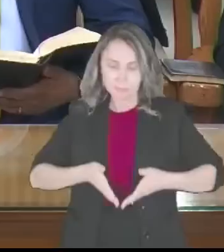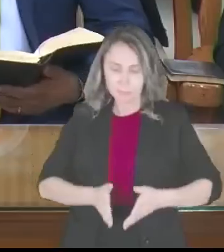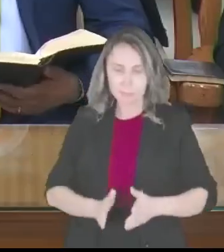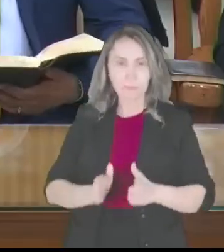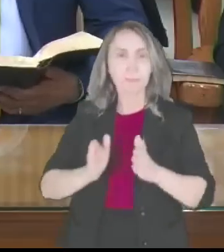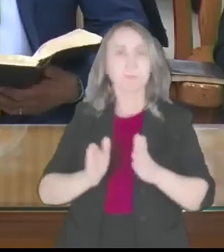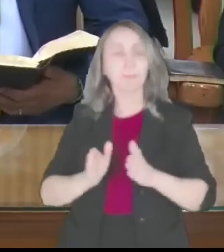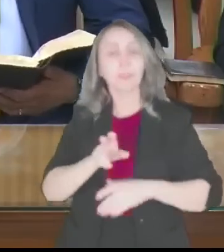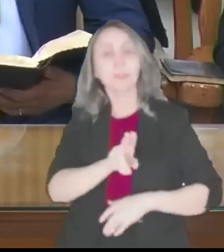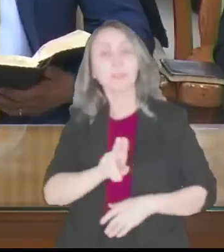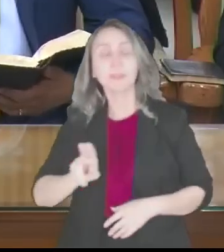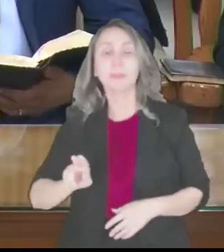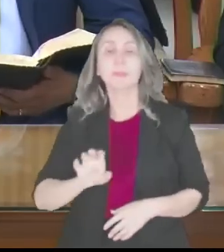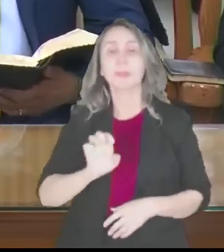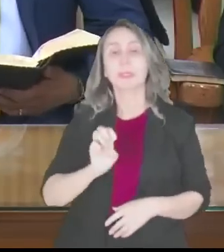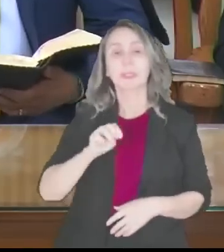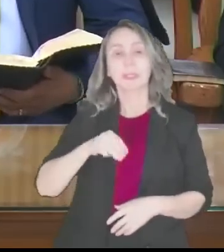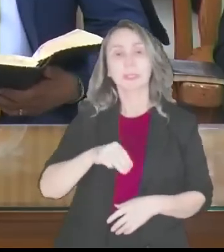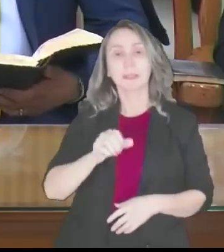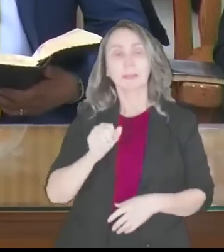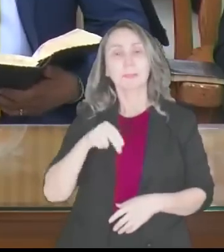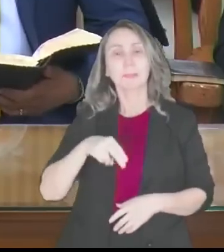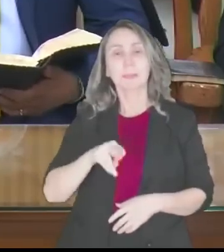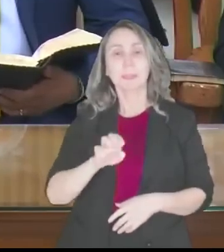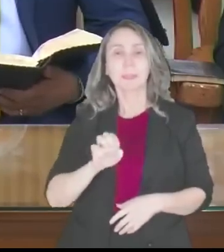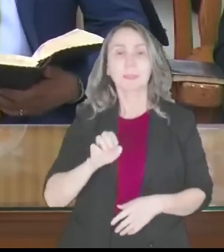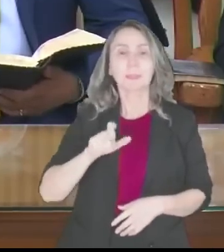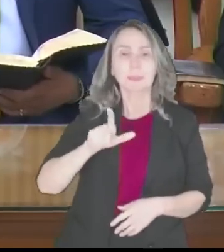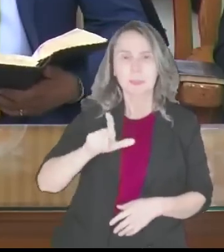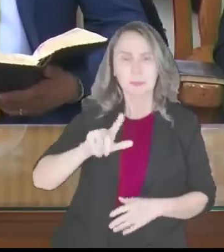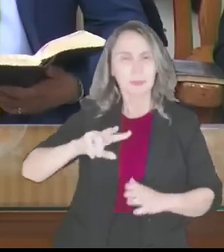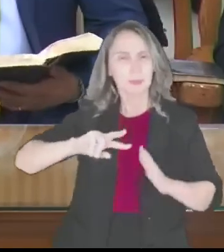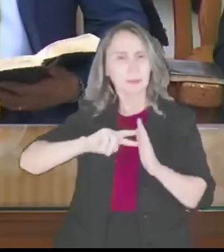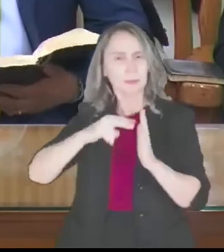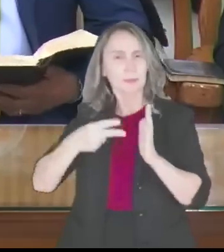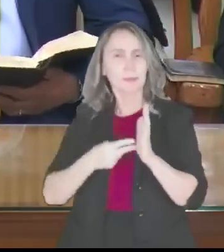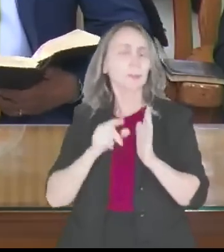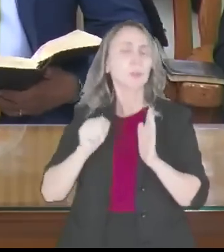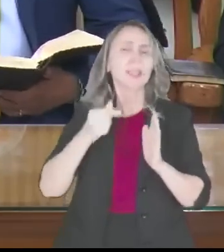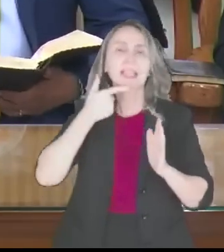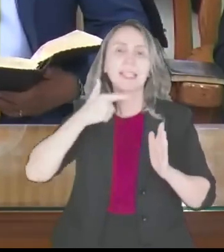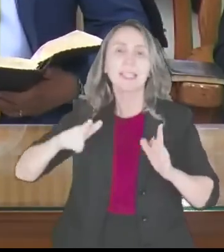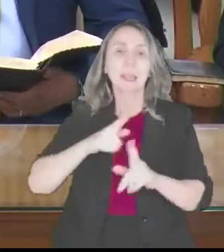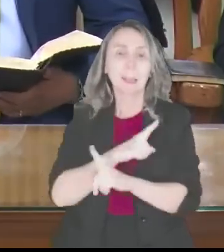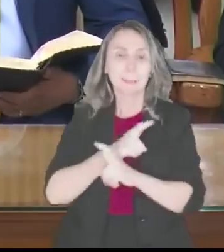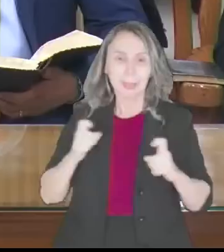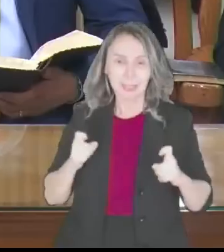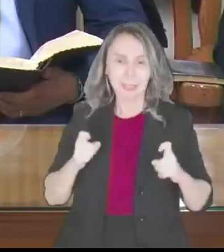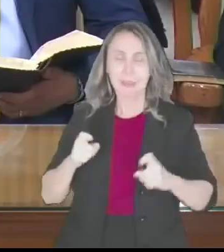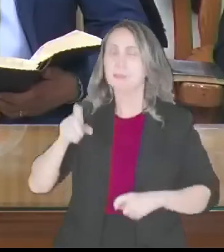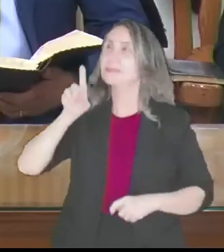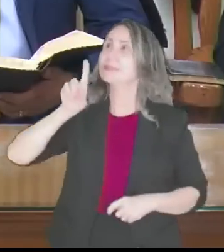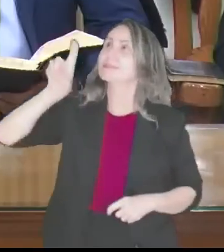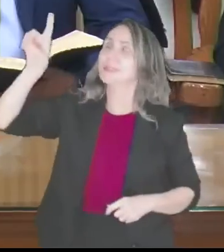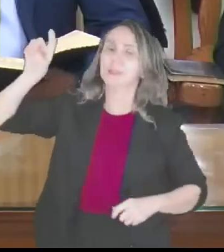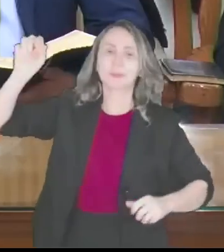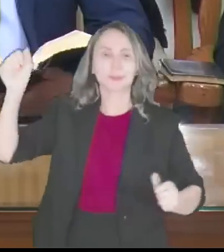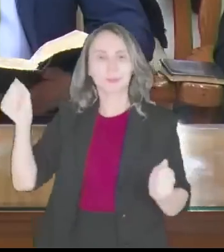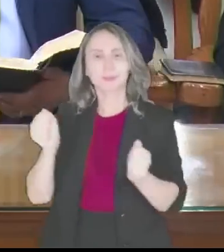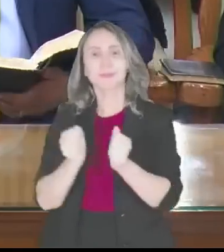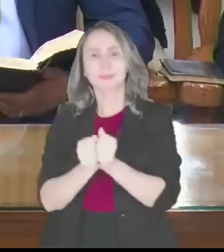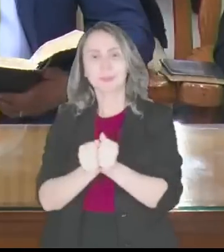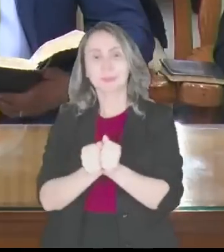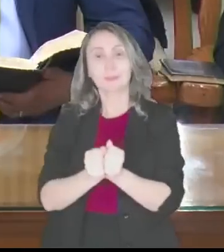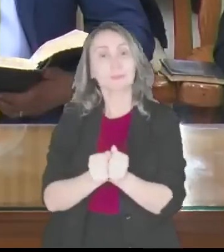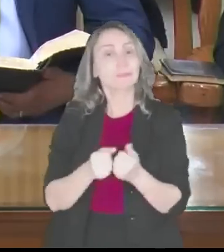de Emanuel. E Emanuel significa o que em hebraico? Deus conosco. Então, era